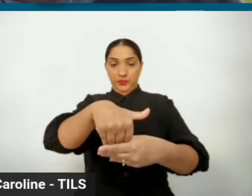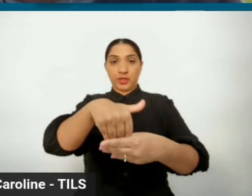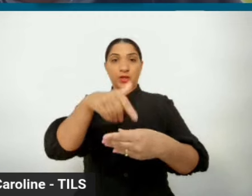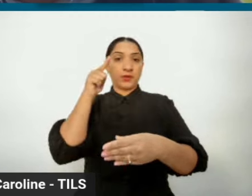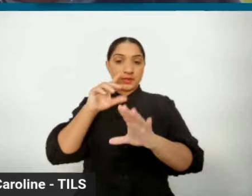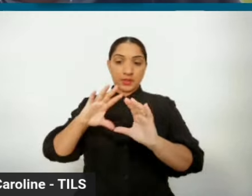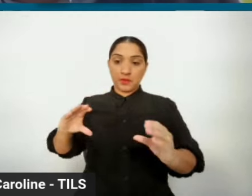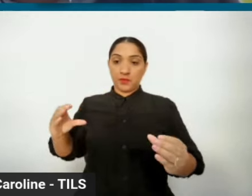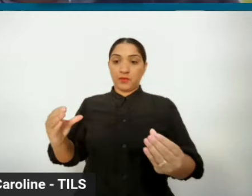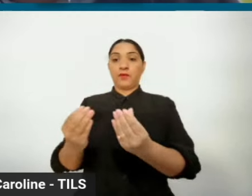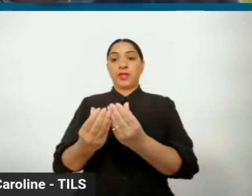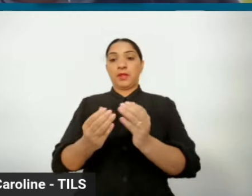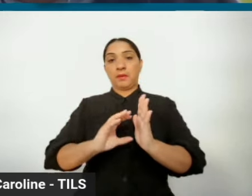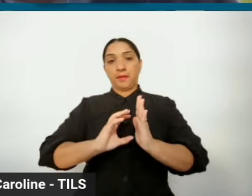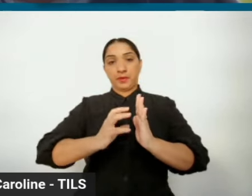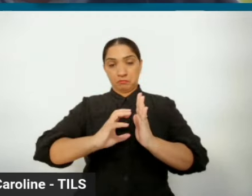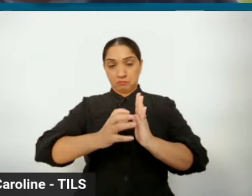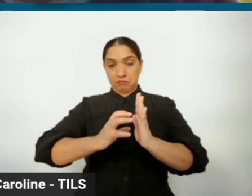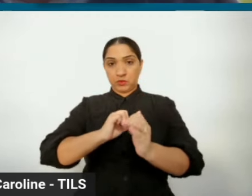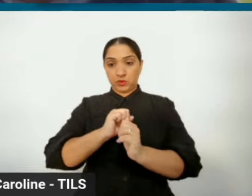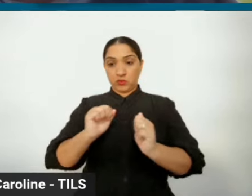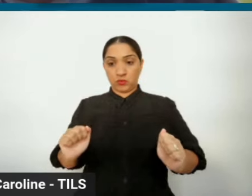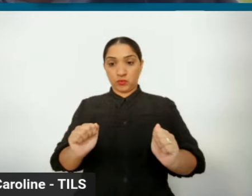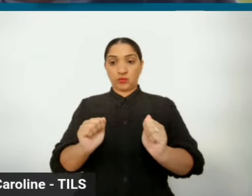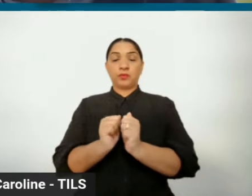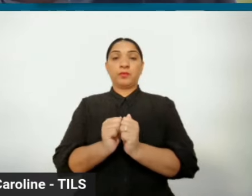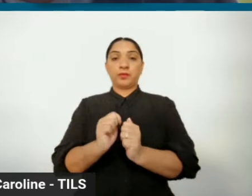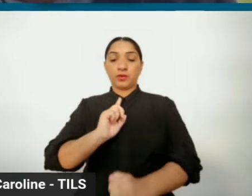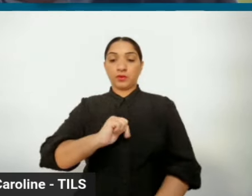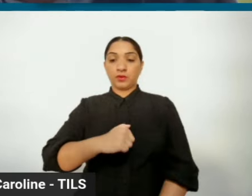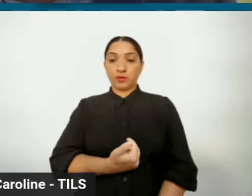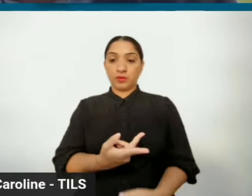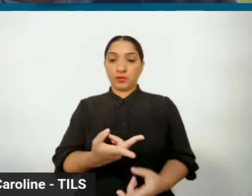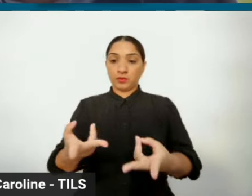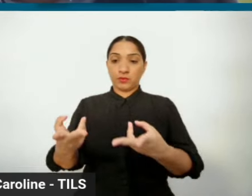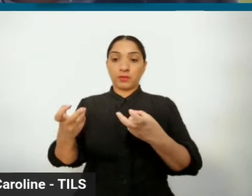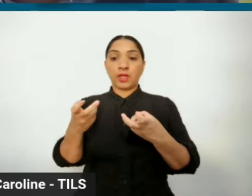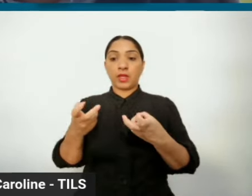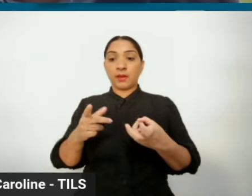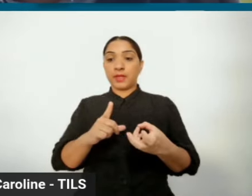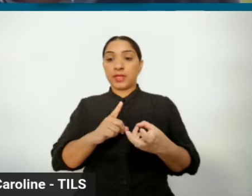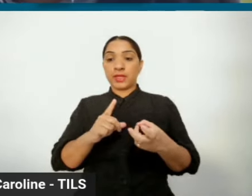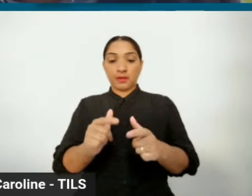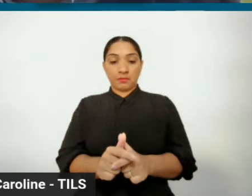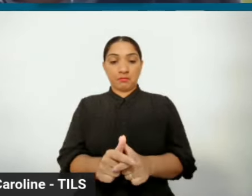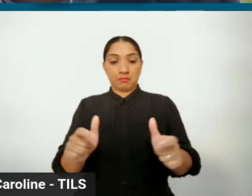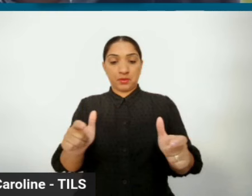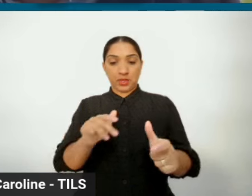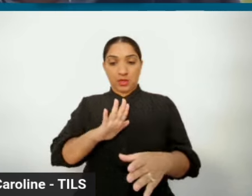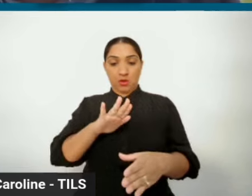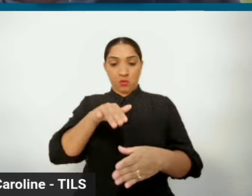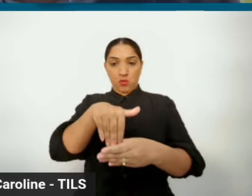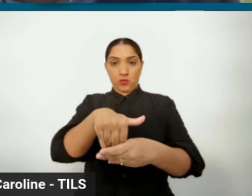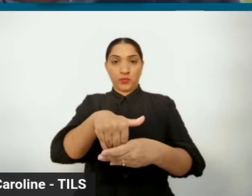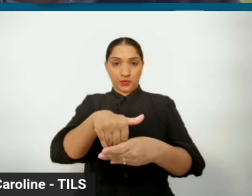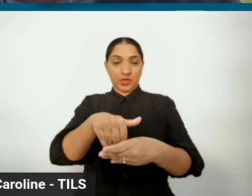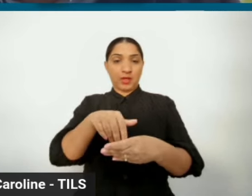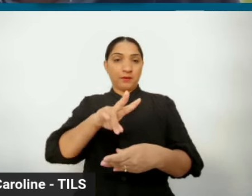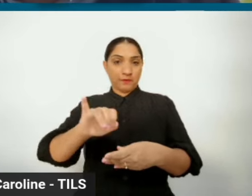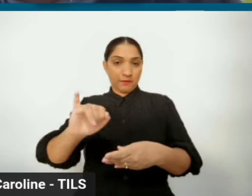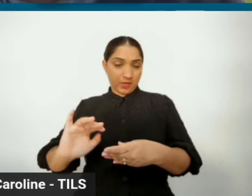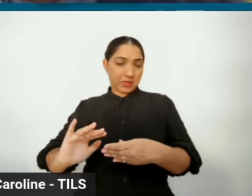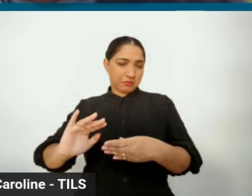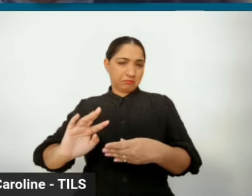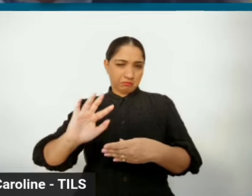convenções partidárias, onde nós teremos aí os candidatos às eleições